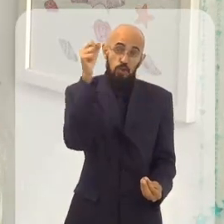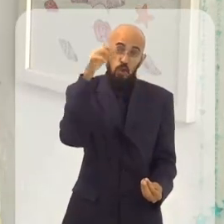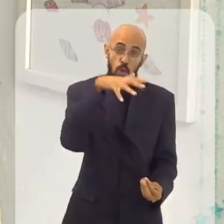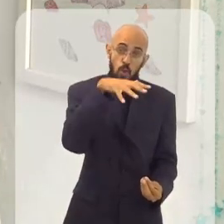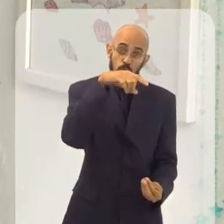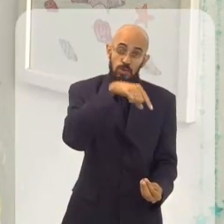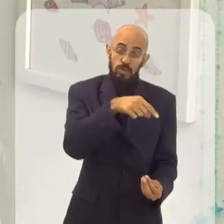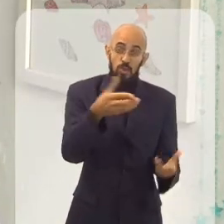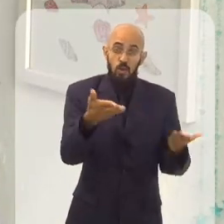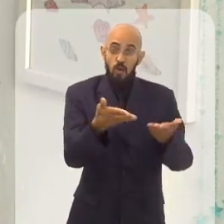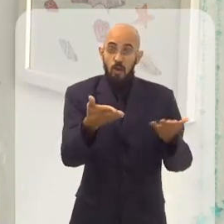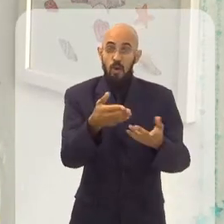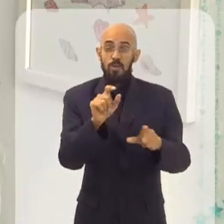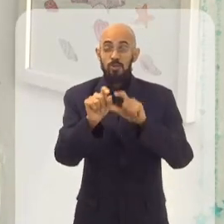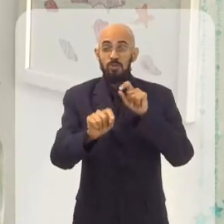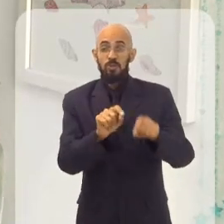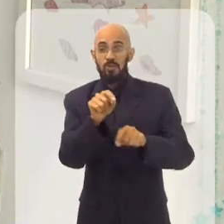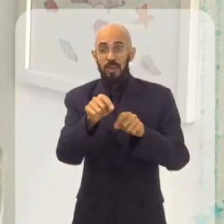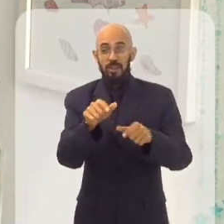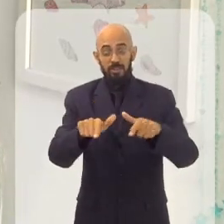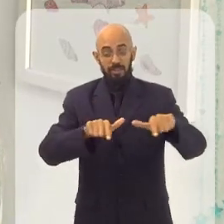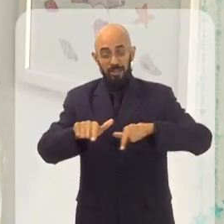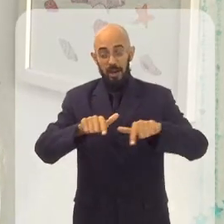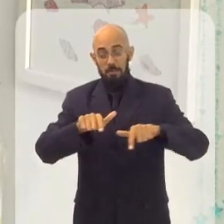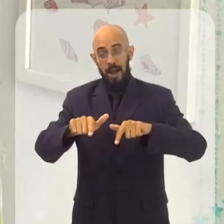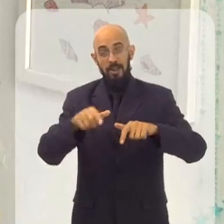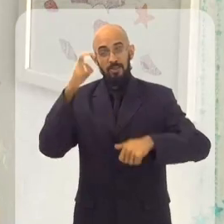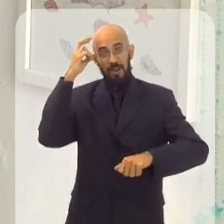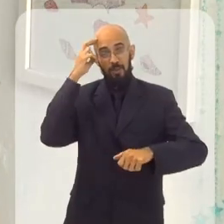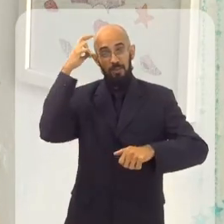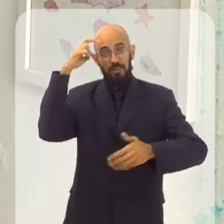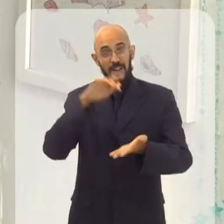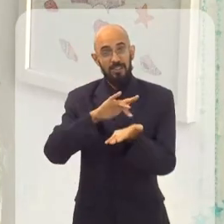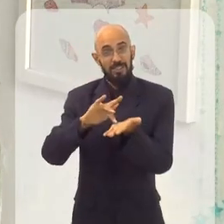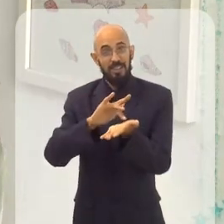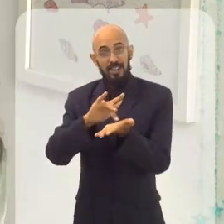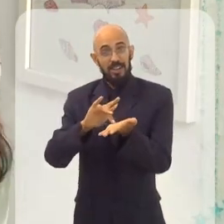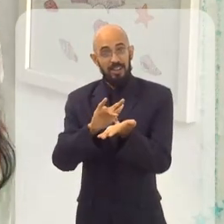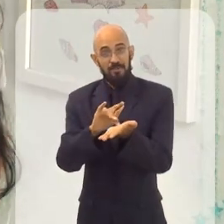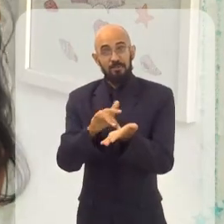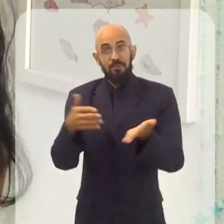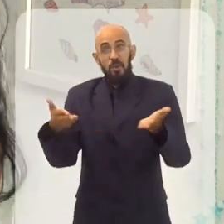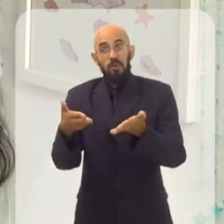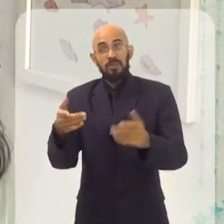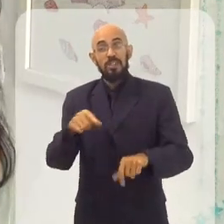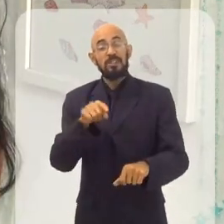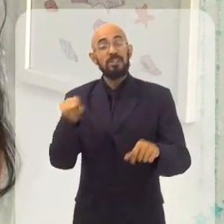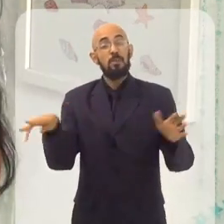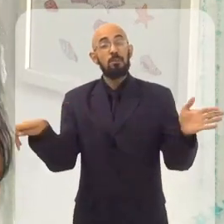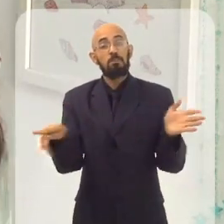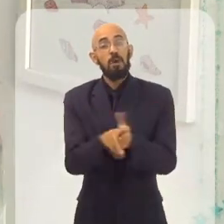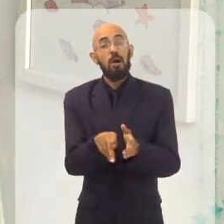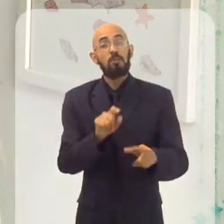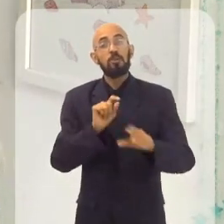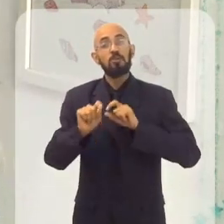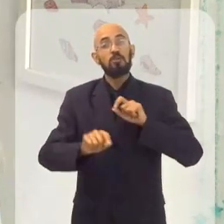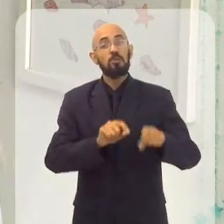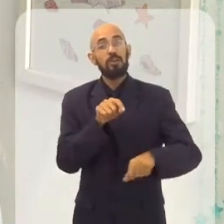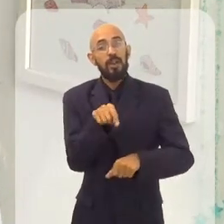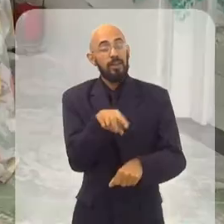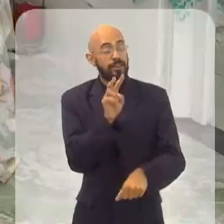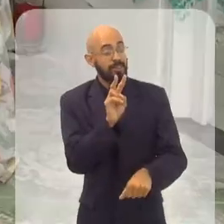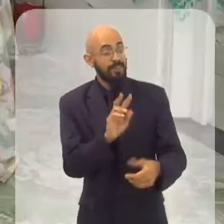hoje trabalham na encantaria cigana, na realidade, eles são oriundos, são protetores da